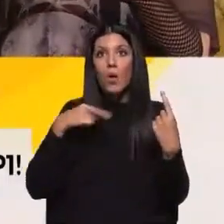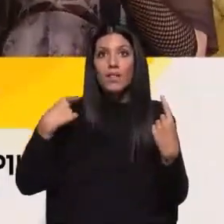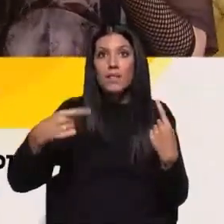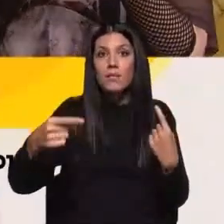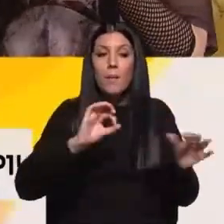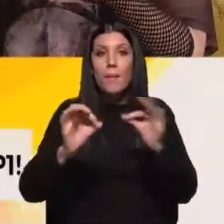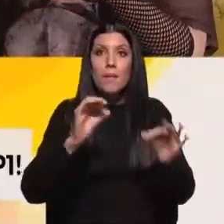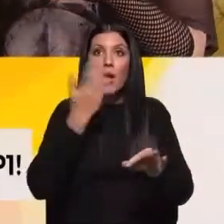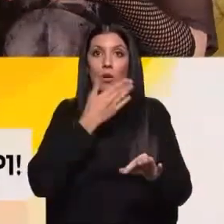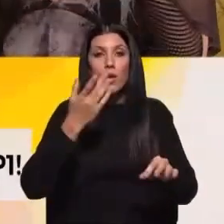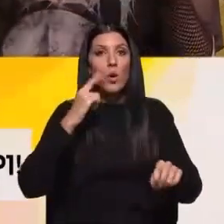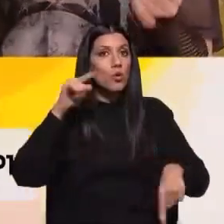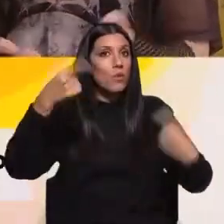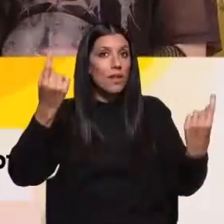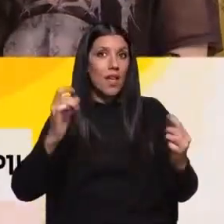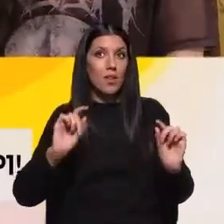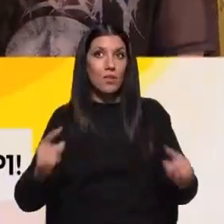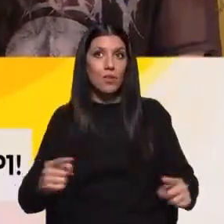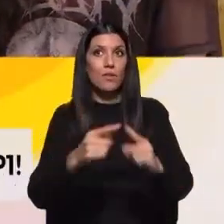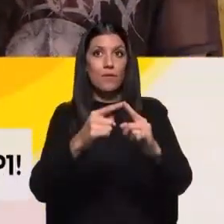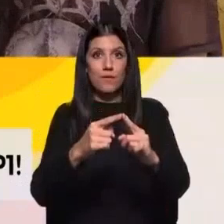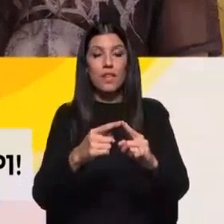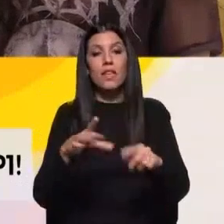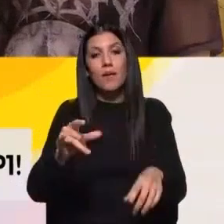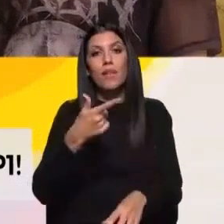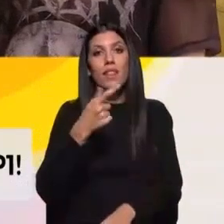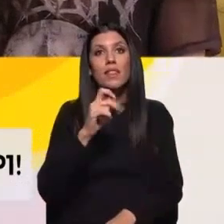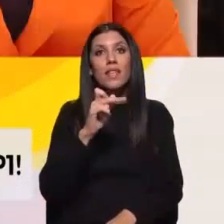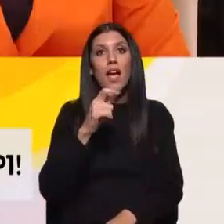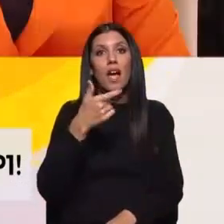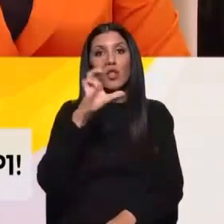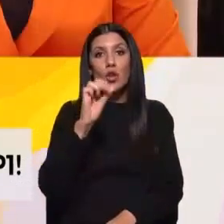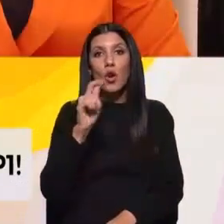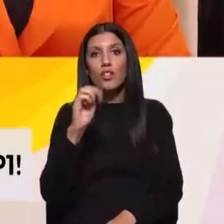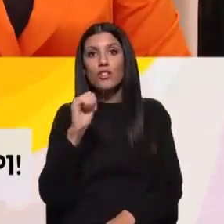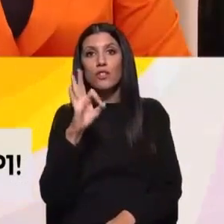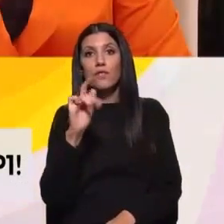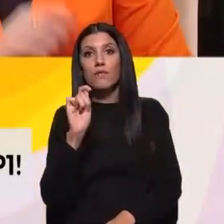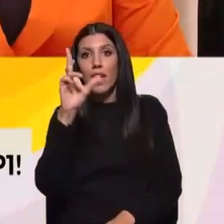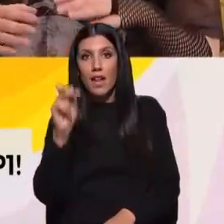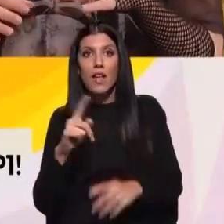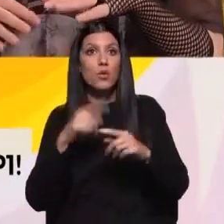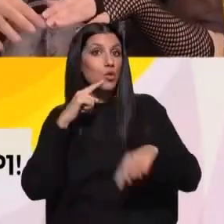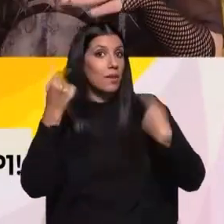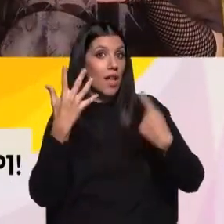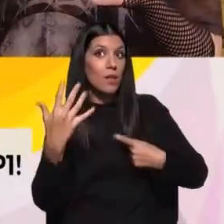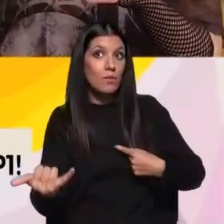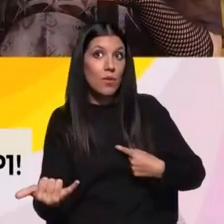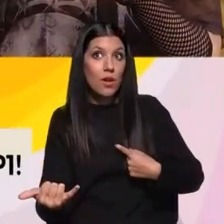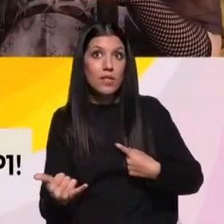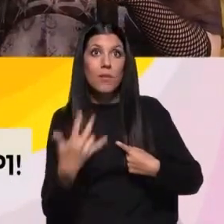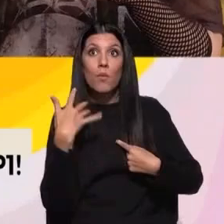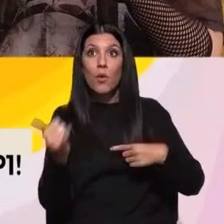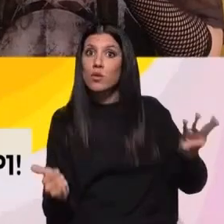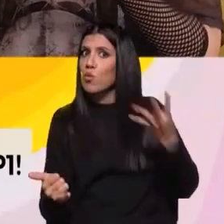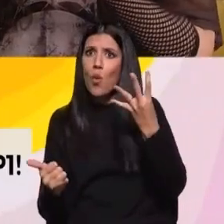a preparar para o espetáculo final. Sim. Que geralmente é na Teatrosfera. Então, e agora qual é que é o próximo espetáculo? O próximo espetáculo agora vão ser 4 de